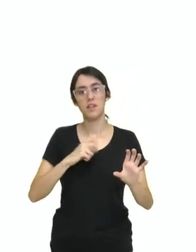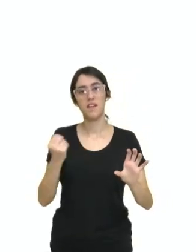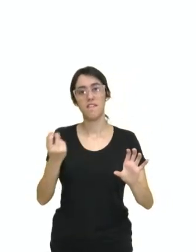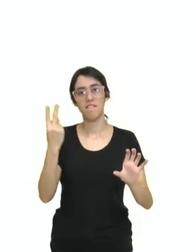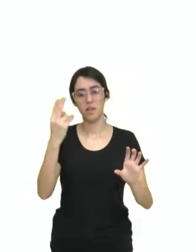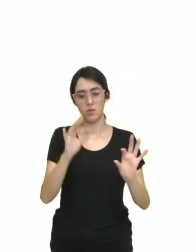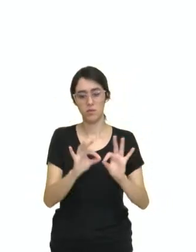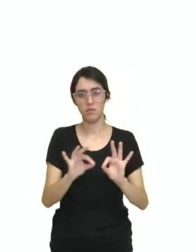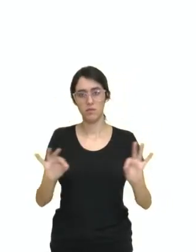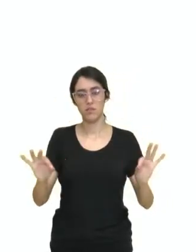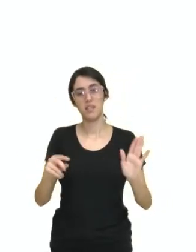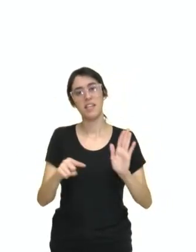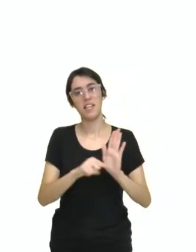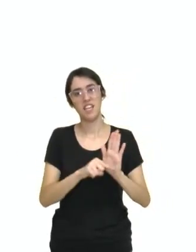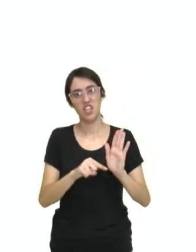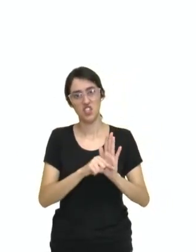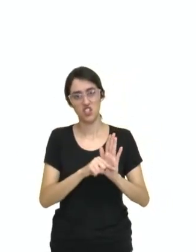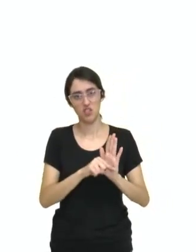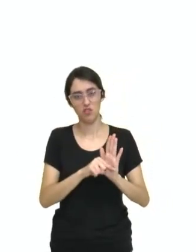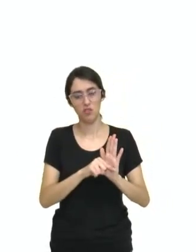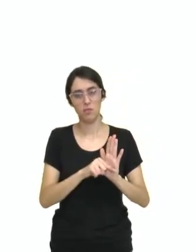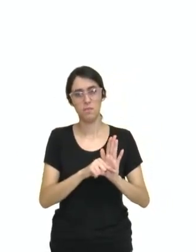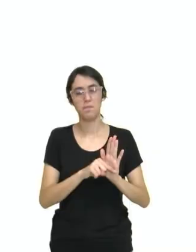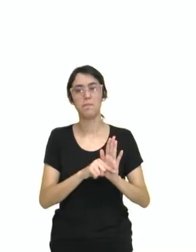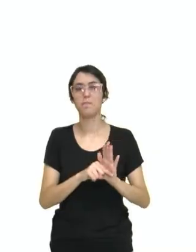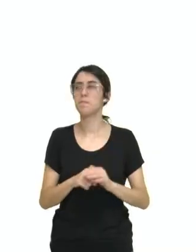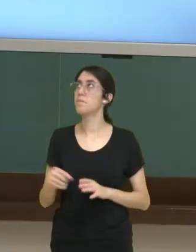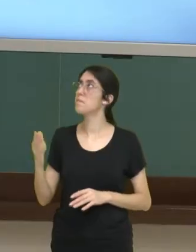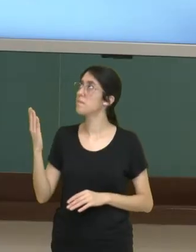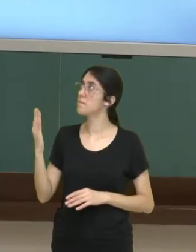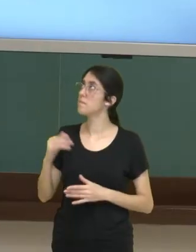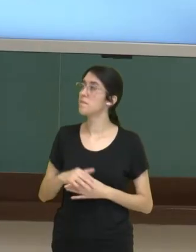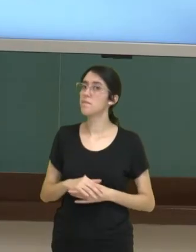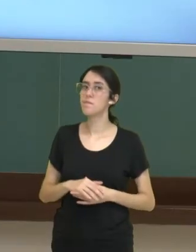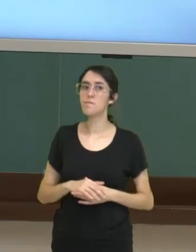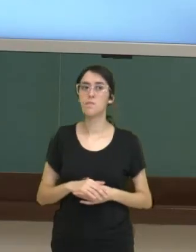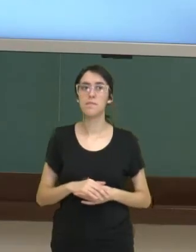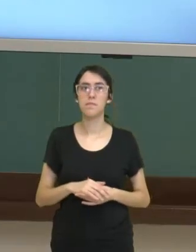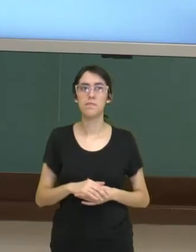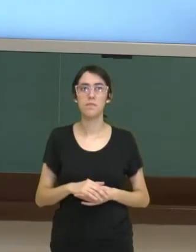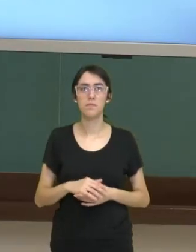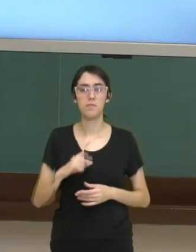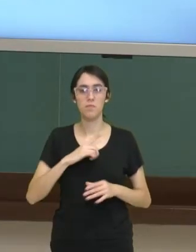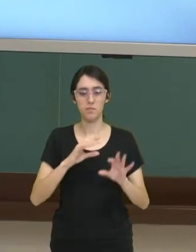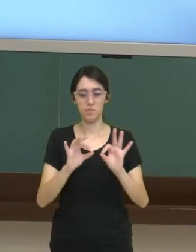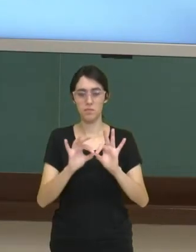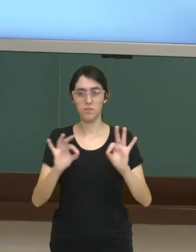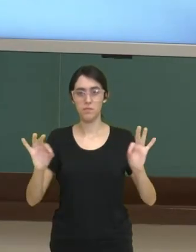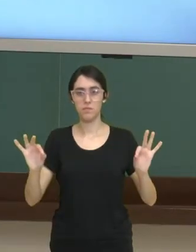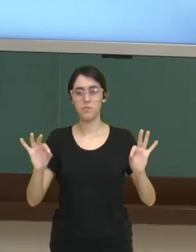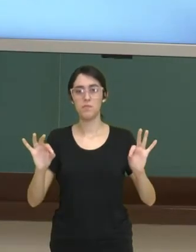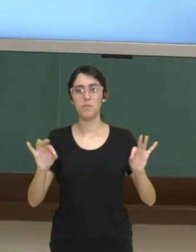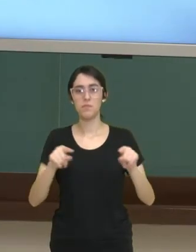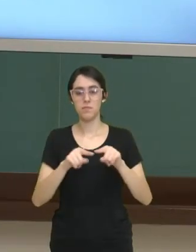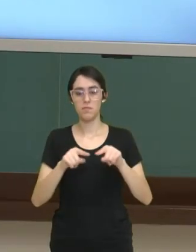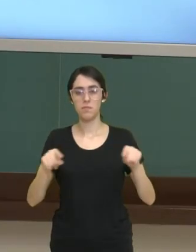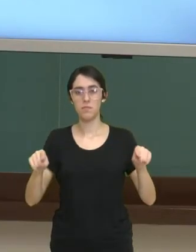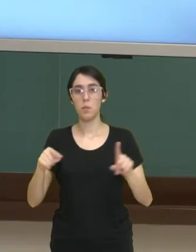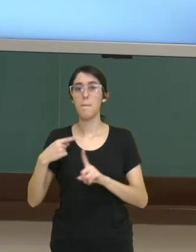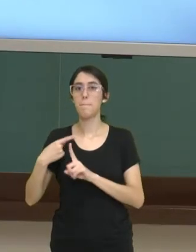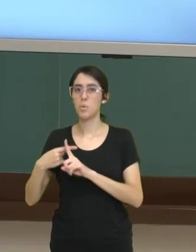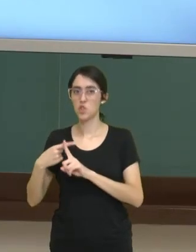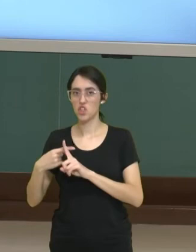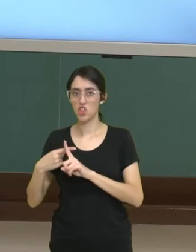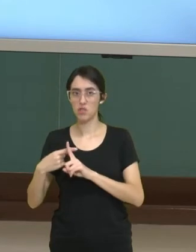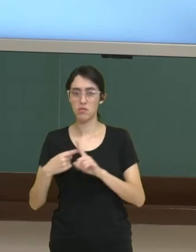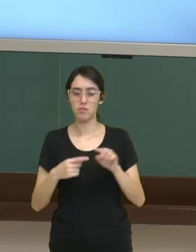é negativo e o valor... desculpa, nós estamos no quarto. O quarto quadrante é aqui, né? O valor da abscissa, o que ele é? Positivo. E